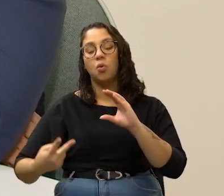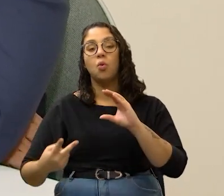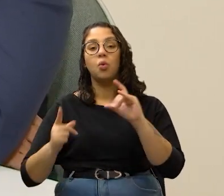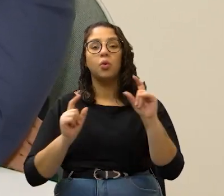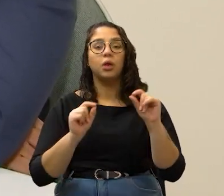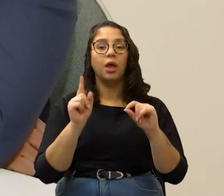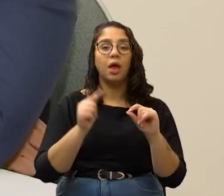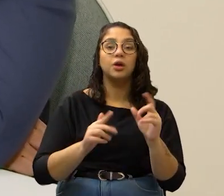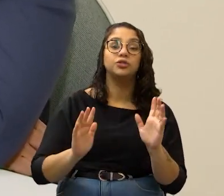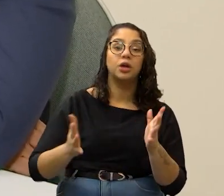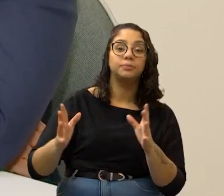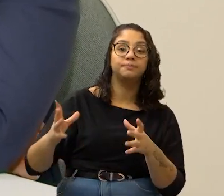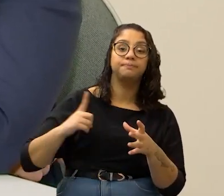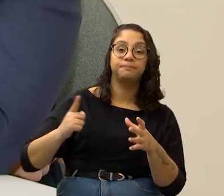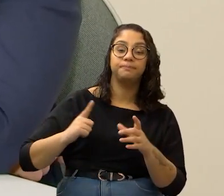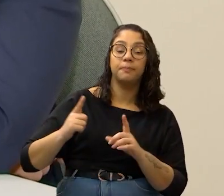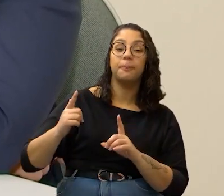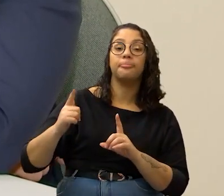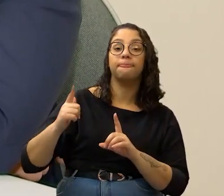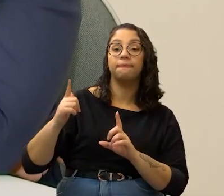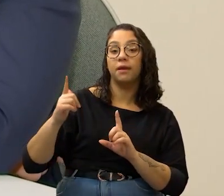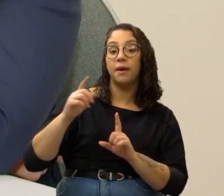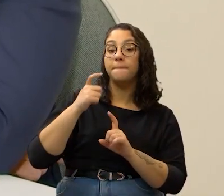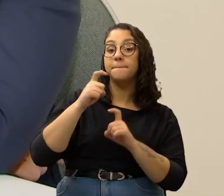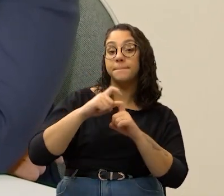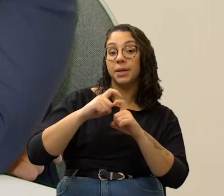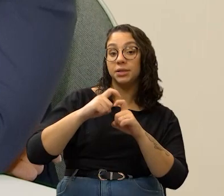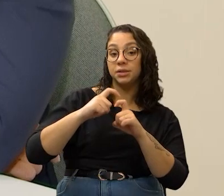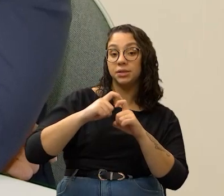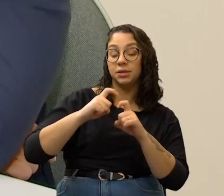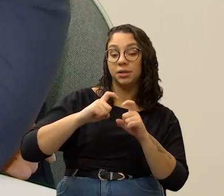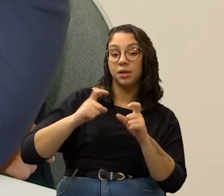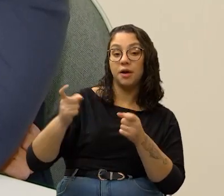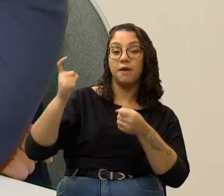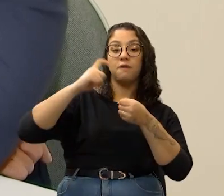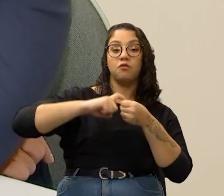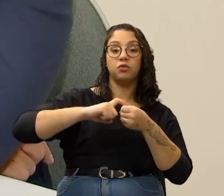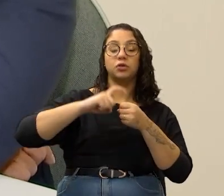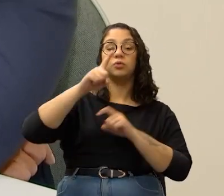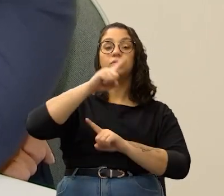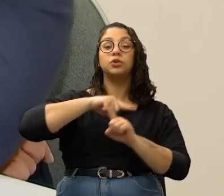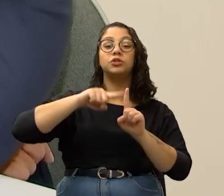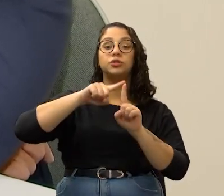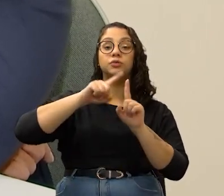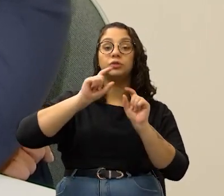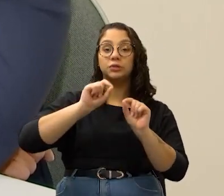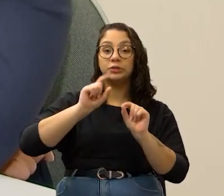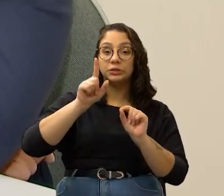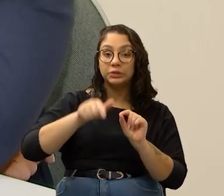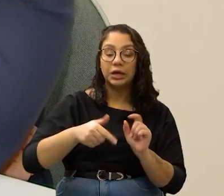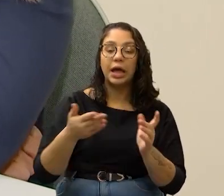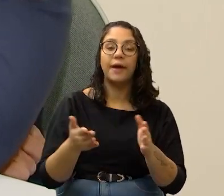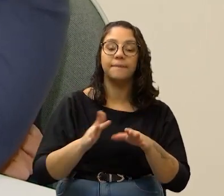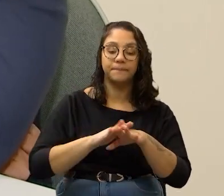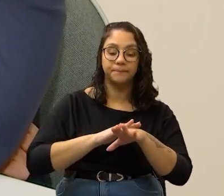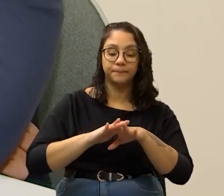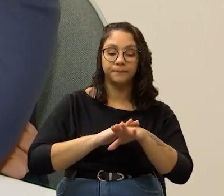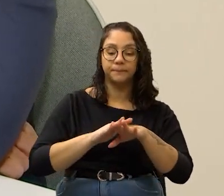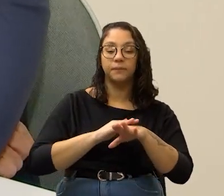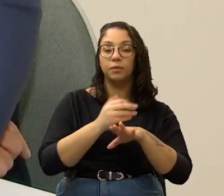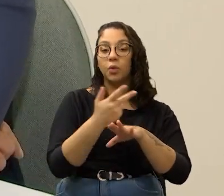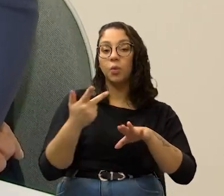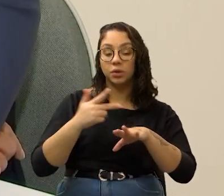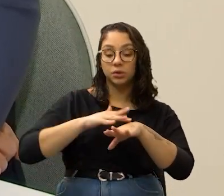parte, né, do que a gente chama de medicina regenerativa, que tem um grande intuito, que é restabelecer aquele tecido que